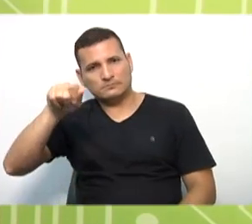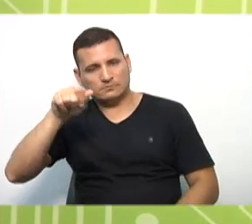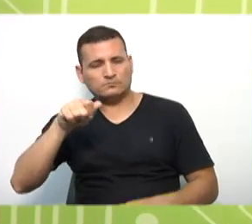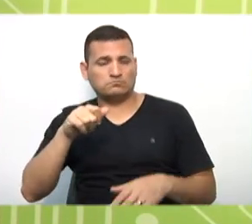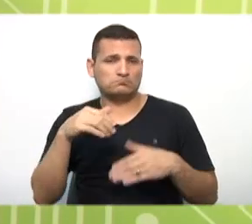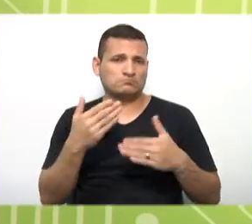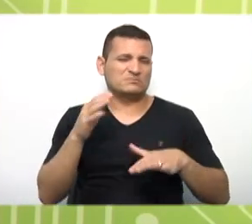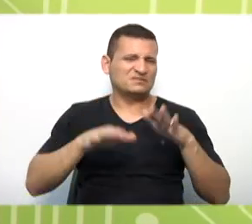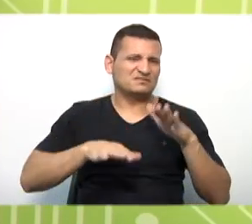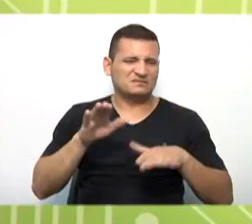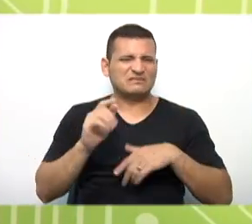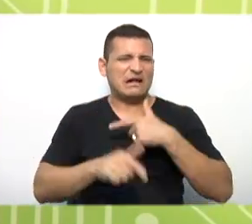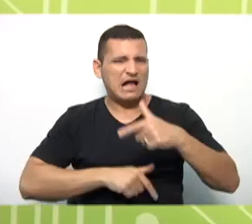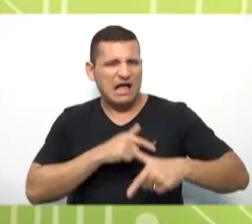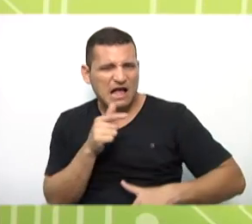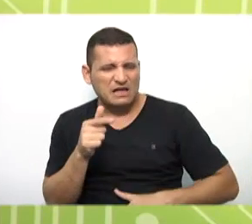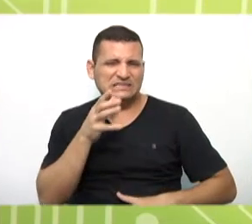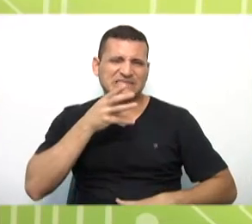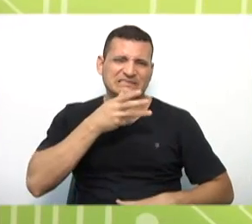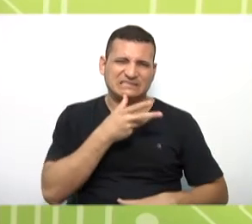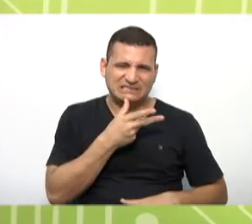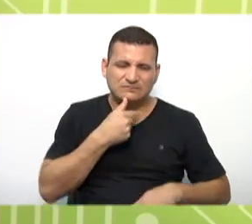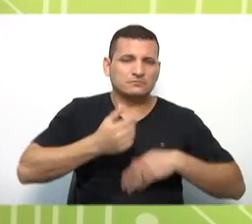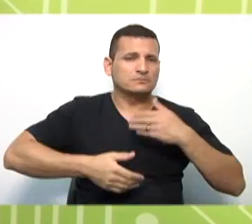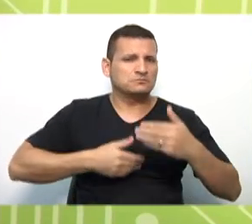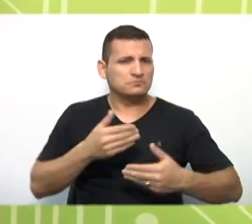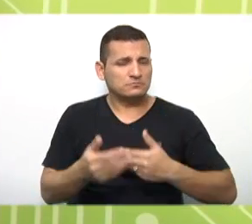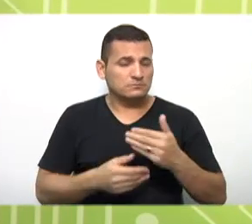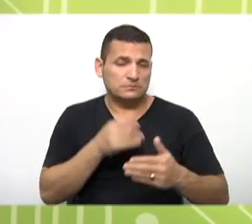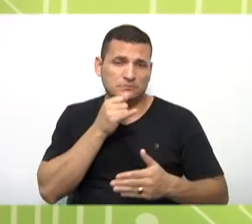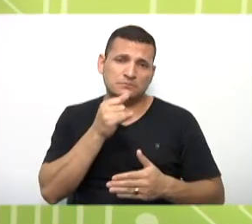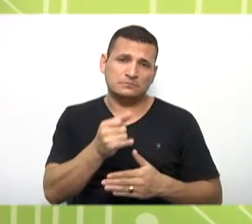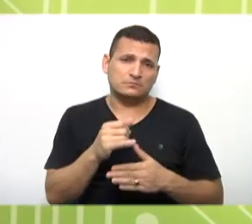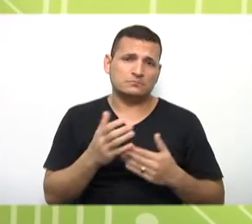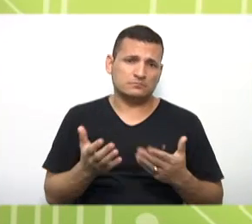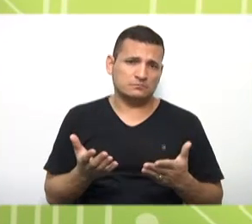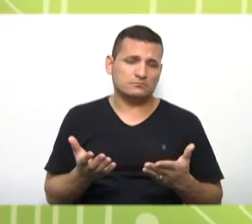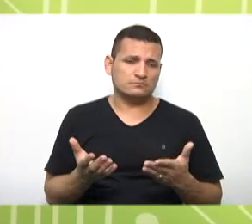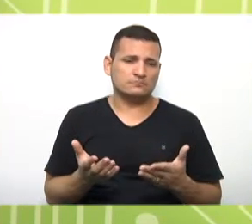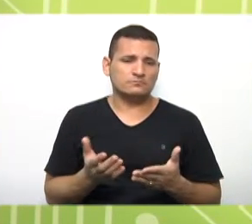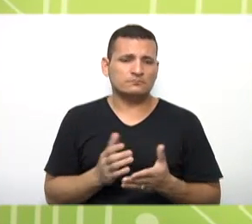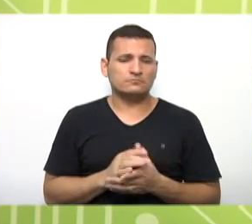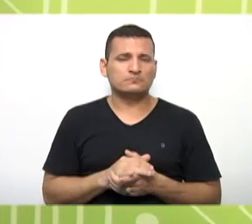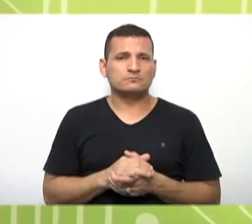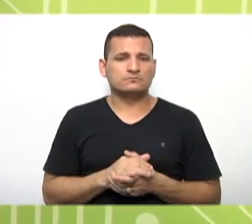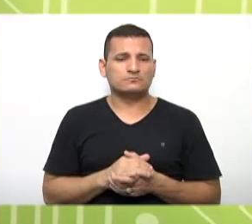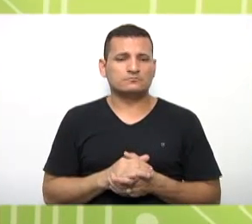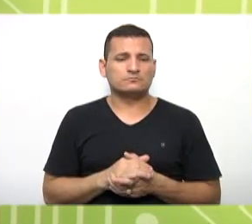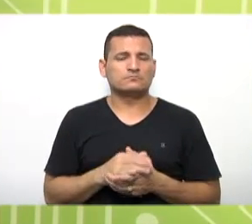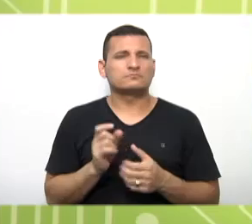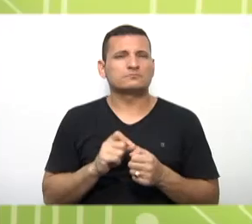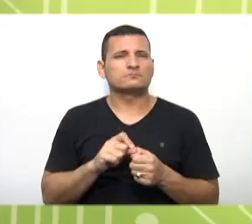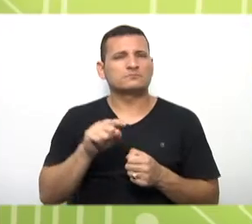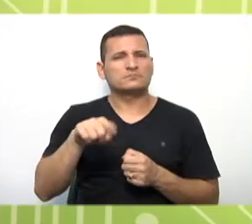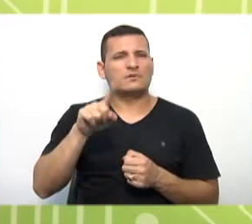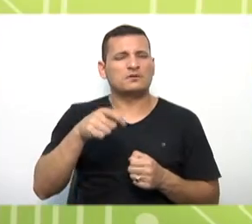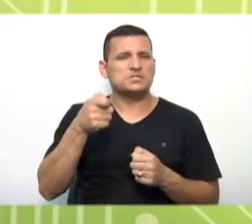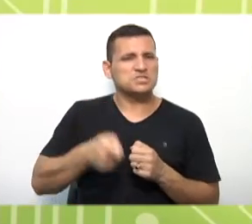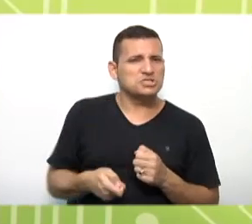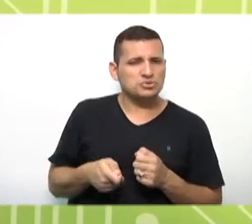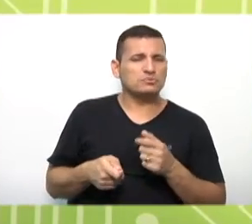burocratiza muito os processos, se a gente faz com que eles sejam muito rígidos e